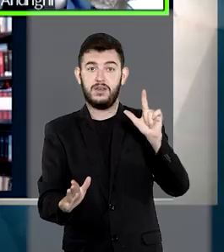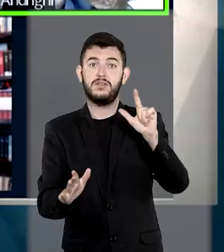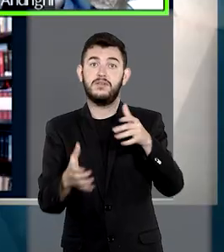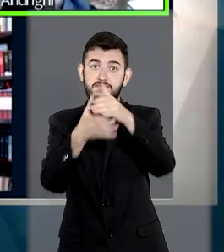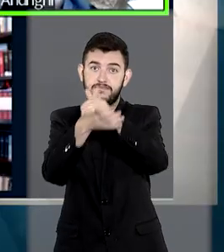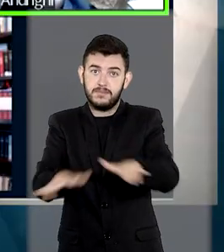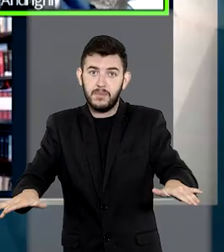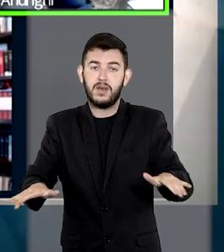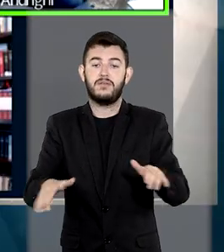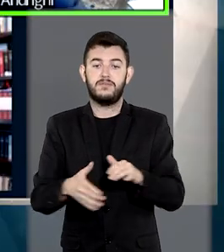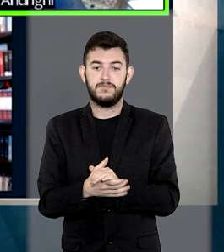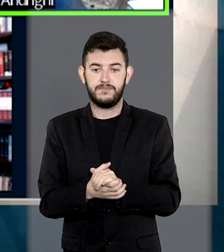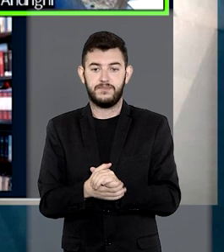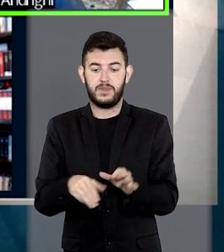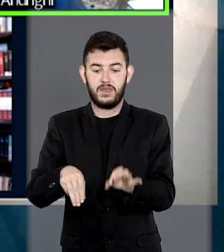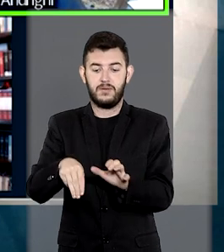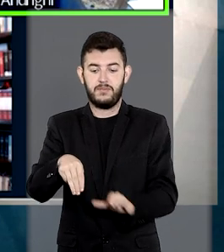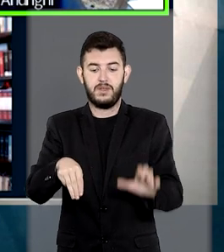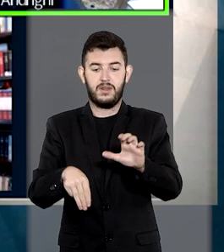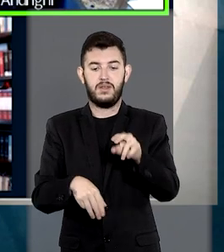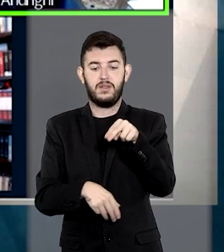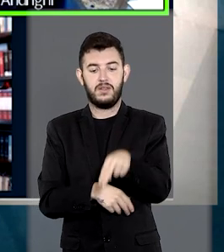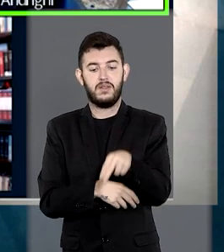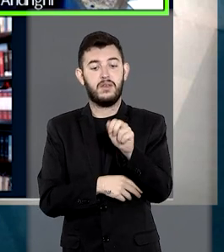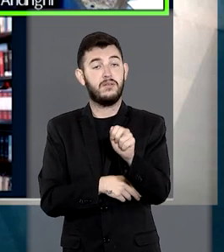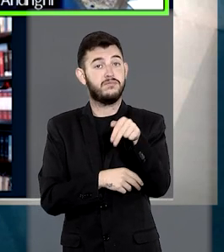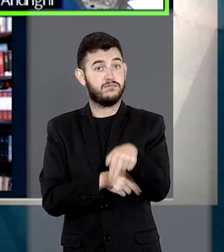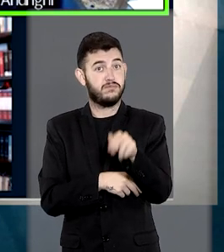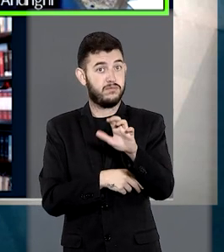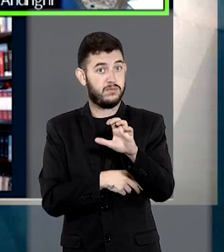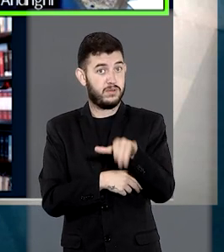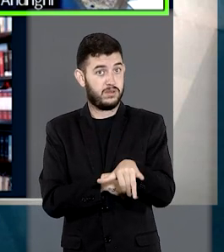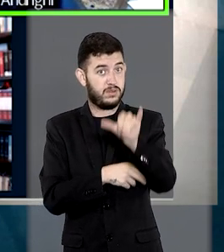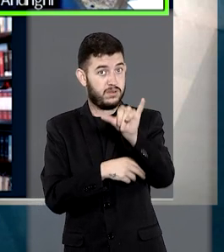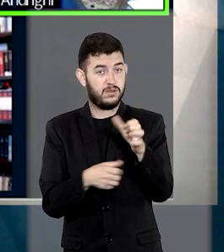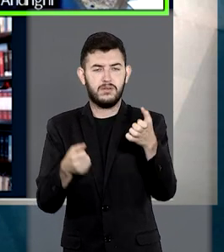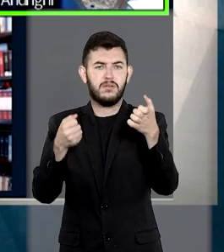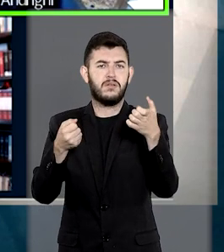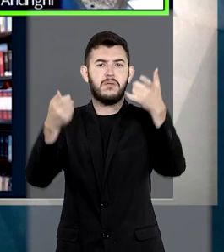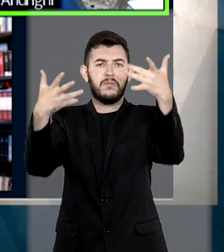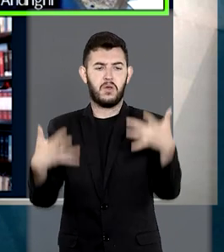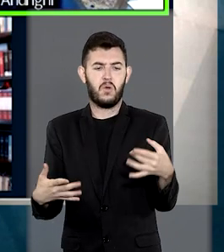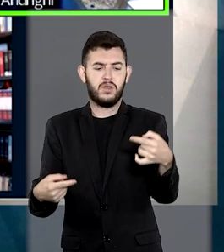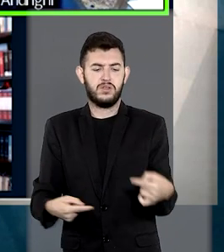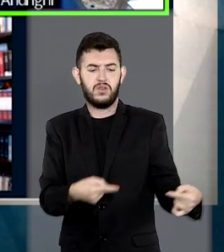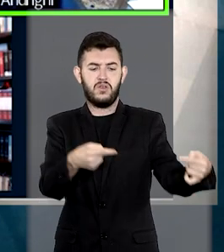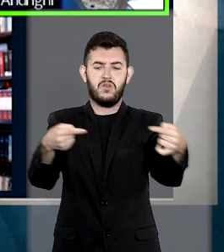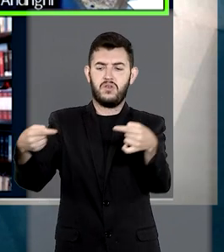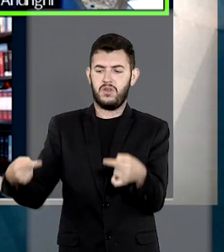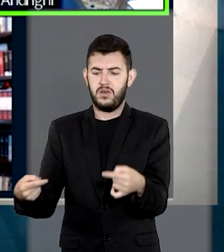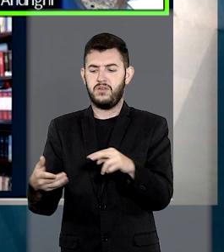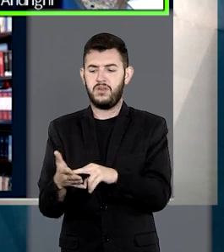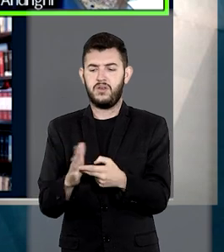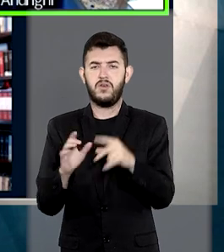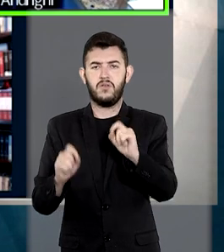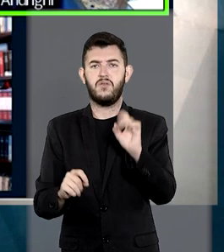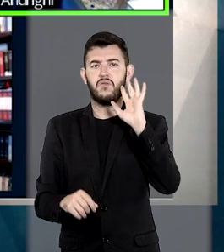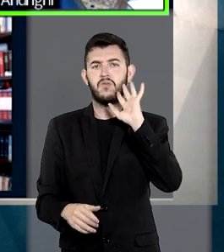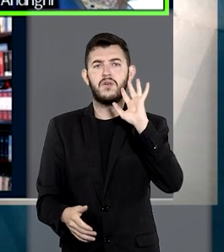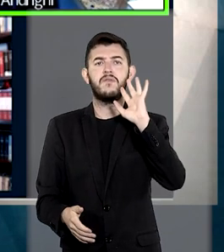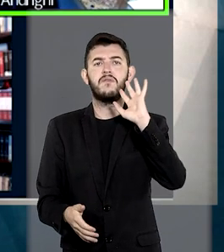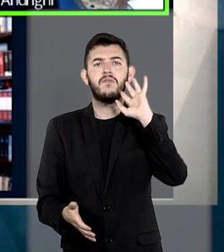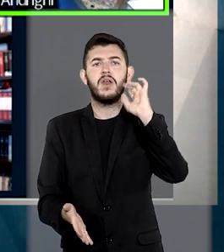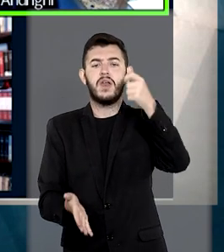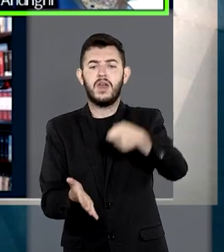constrição. Para a relatora no STJ, ministra Nancy Andrighi, o que estava em discussão não era exatamente a irretroatividade